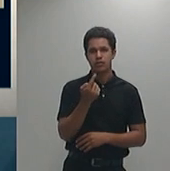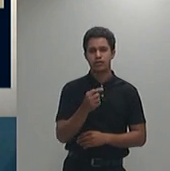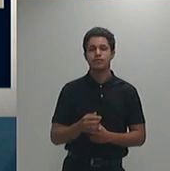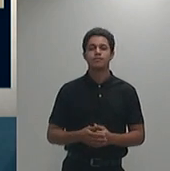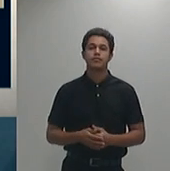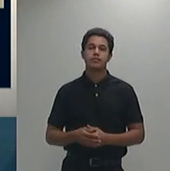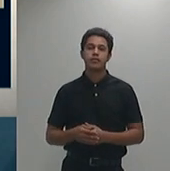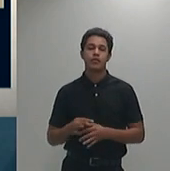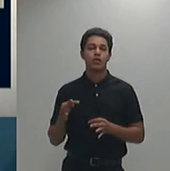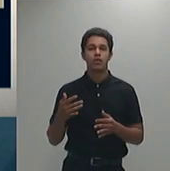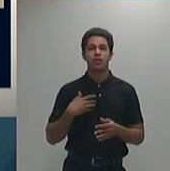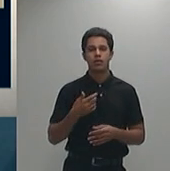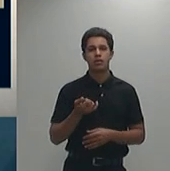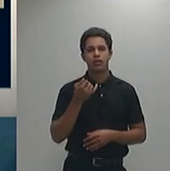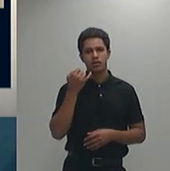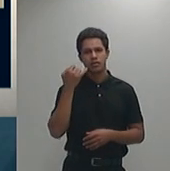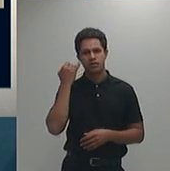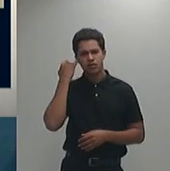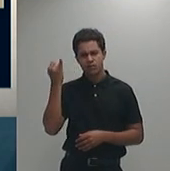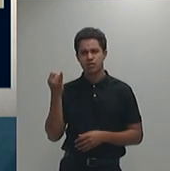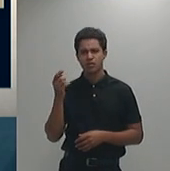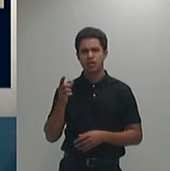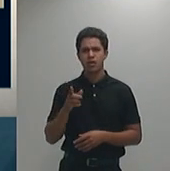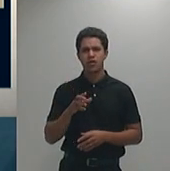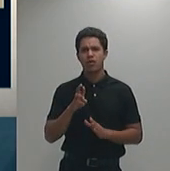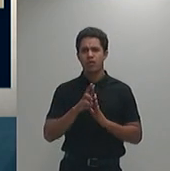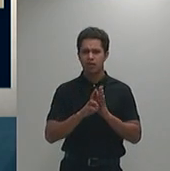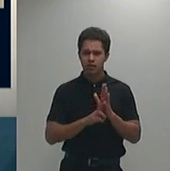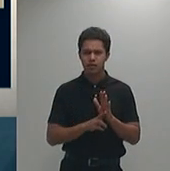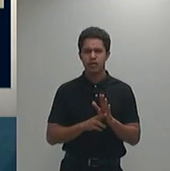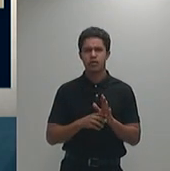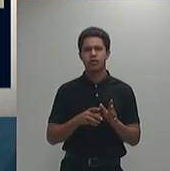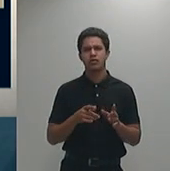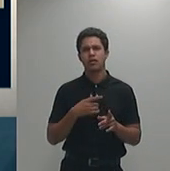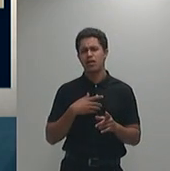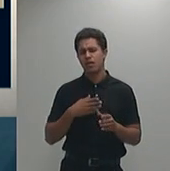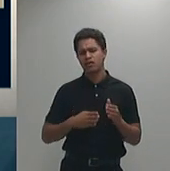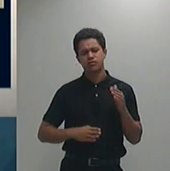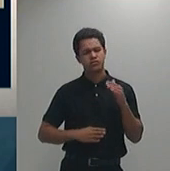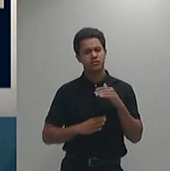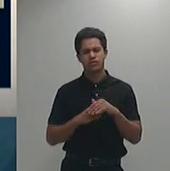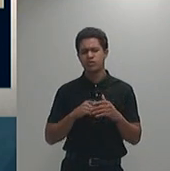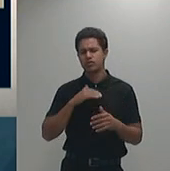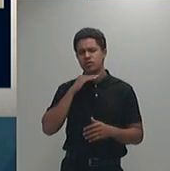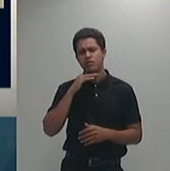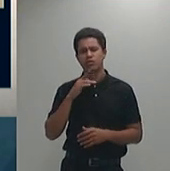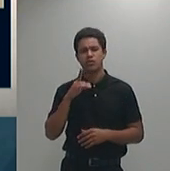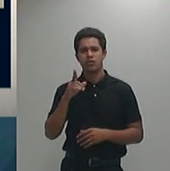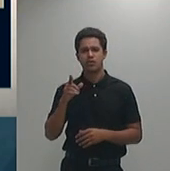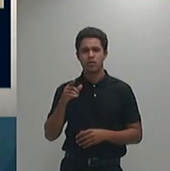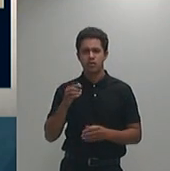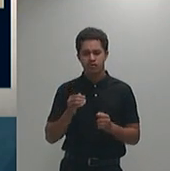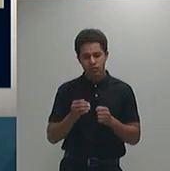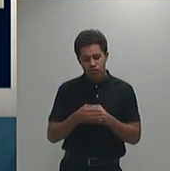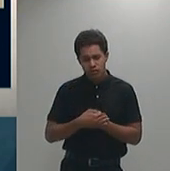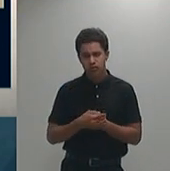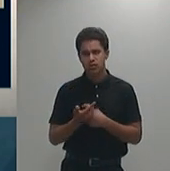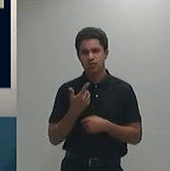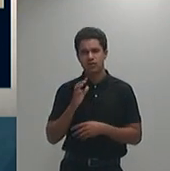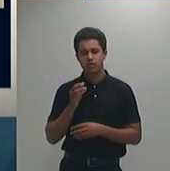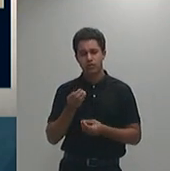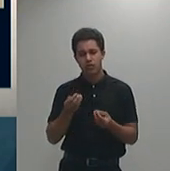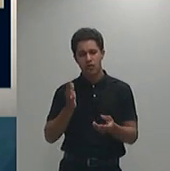específica hipótese dos Autos o regulamento da Câmara de arbitragem é absolutamente omisso em disciplinar a solução para o impasse criado entre os tribunais